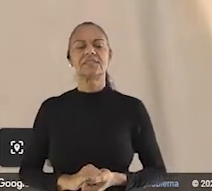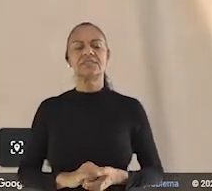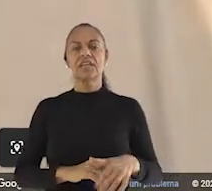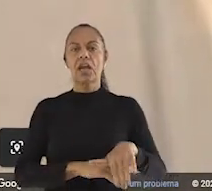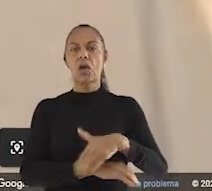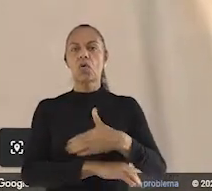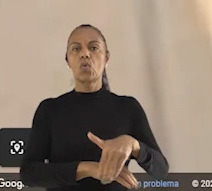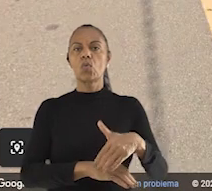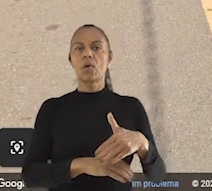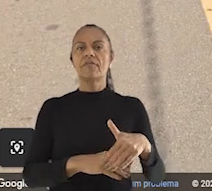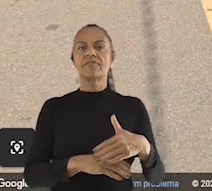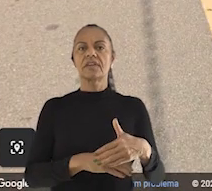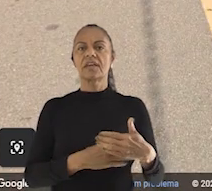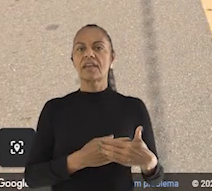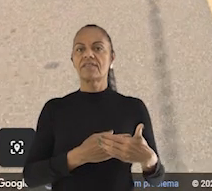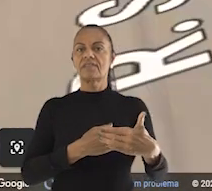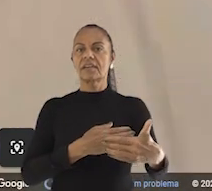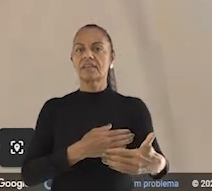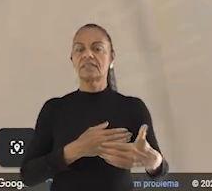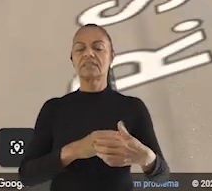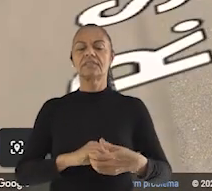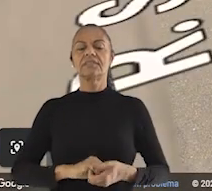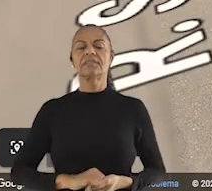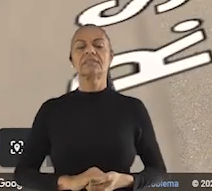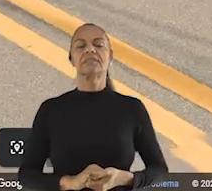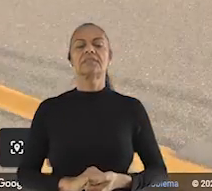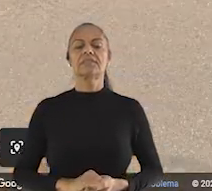que fica também de frente para a rua.